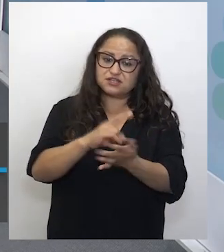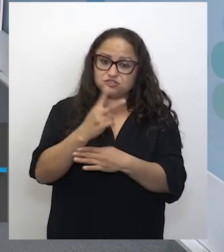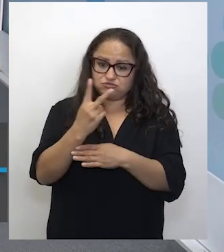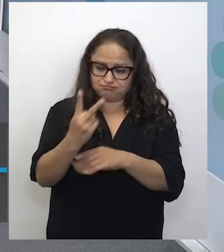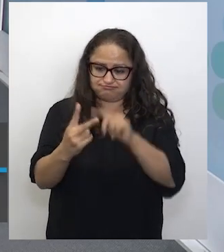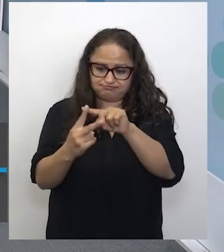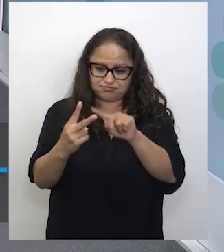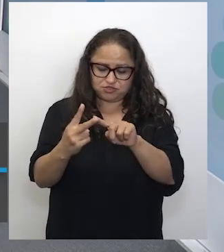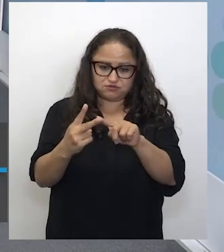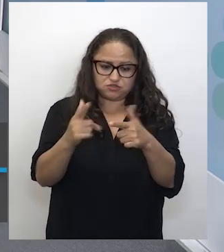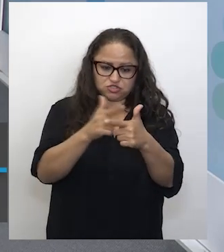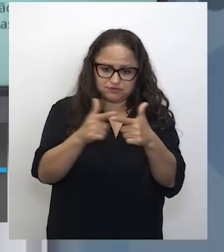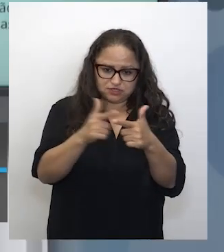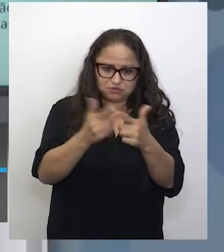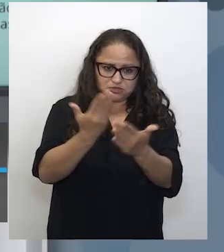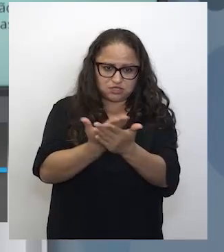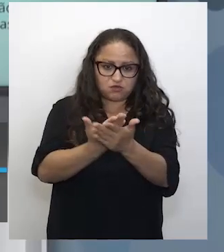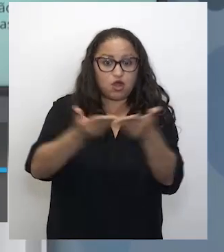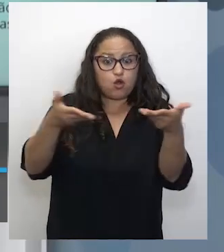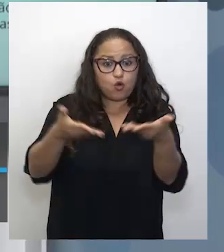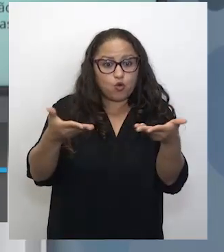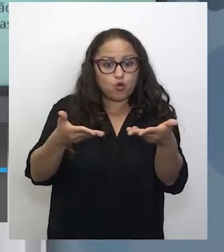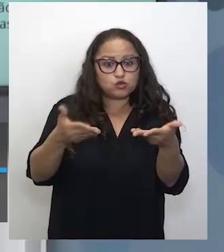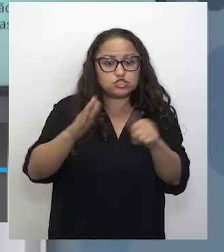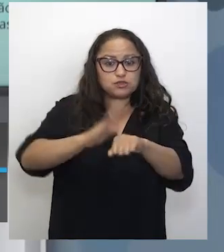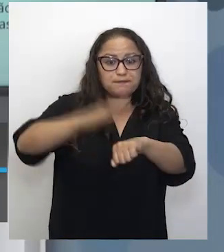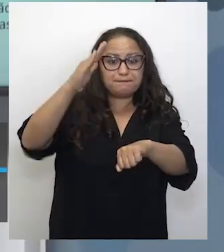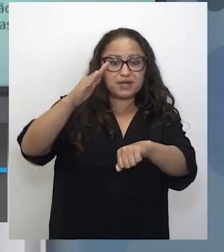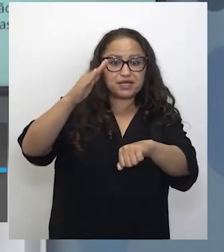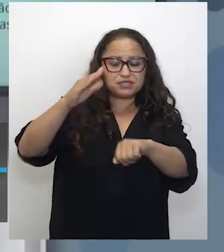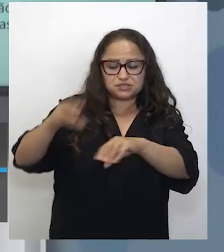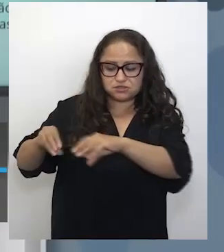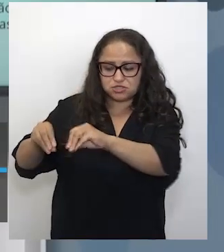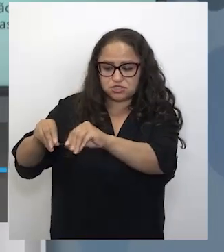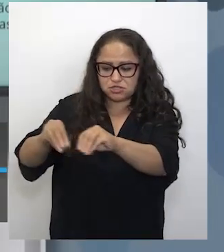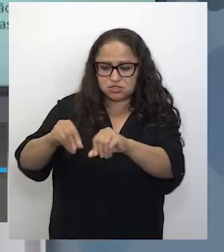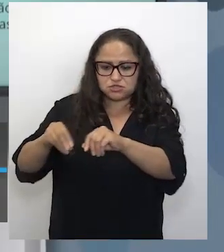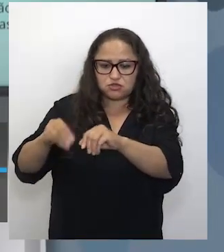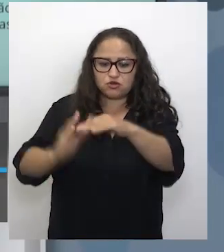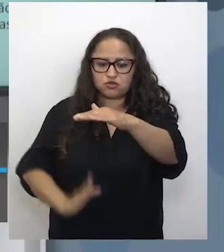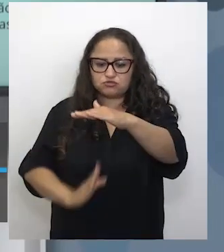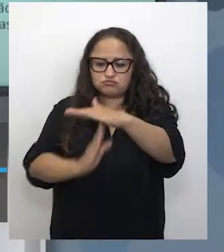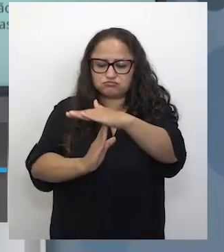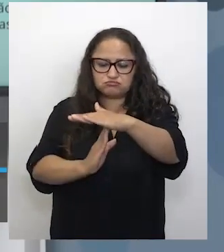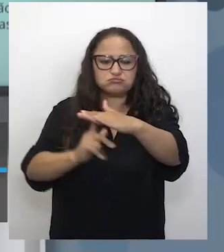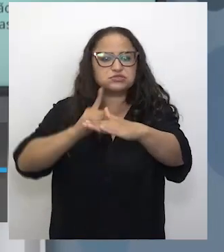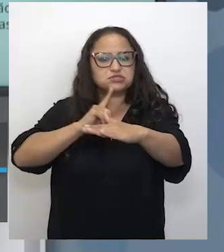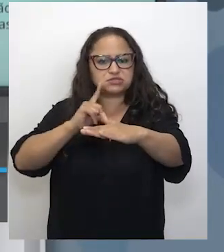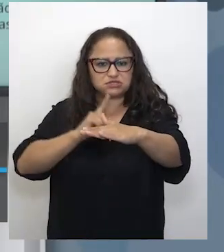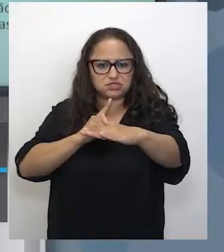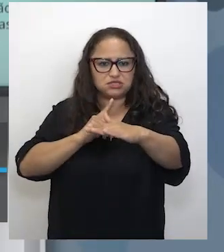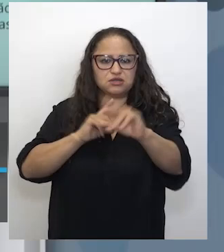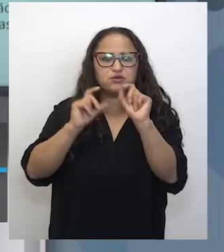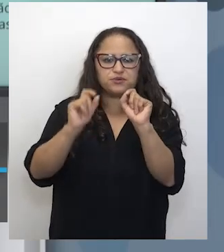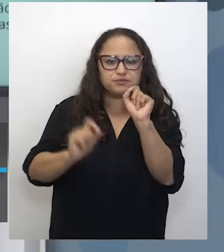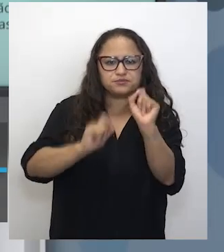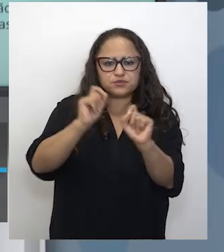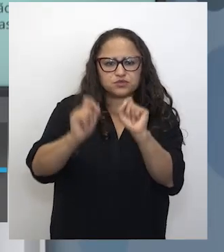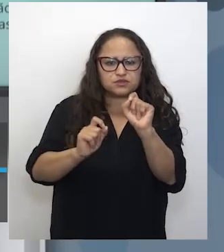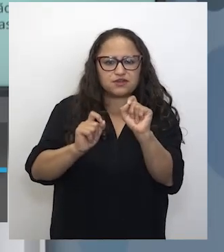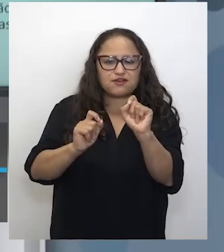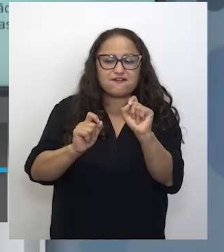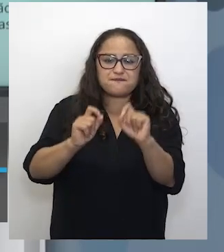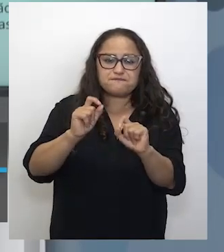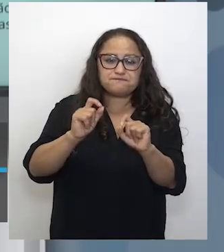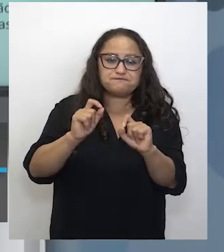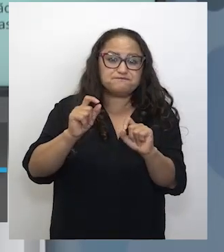duas, né? Então, hoje a gente vai falar muito mais da questão de território, fronteiras, né? Essa parte, vamos dizer, mais